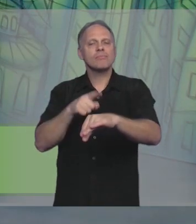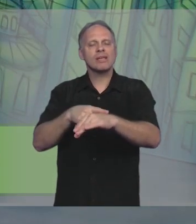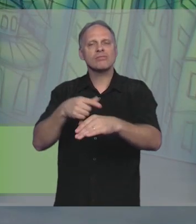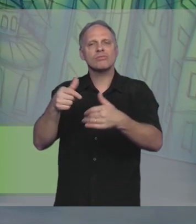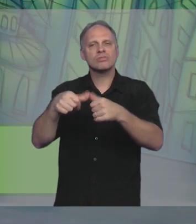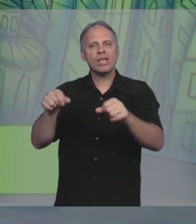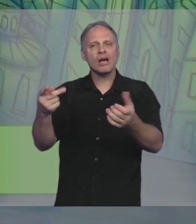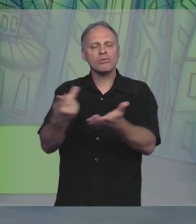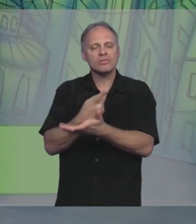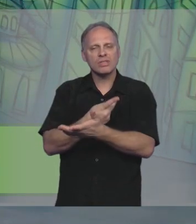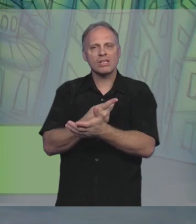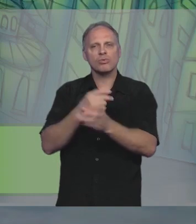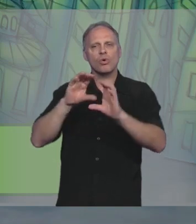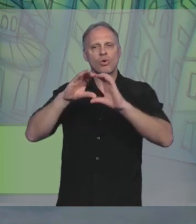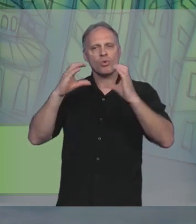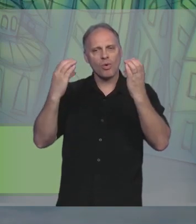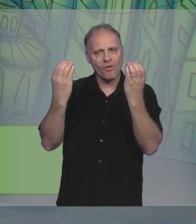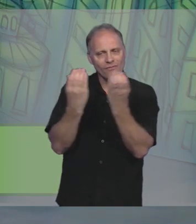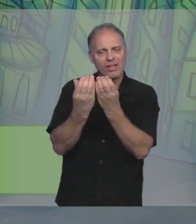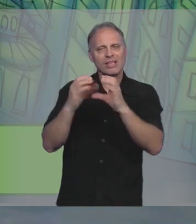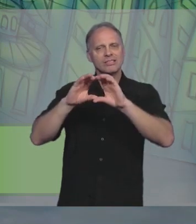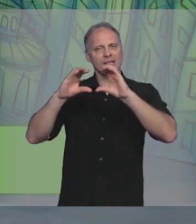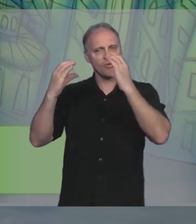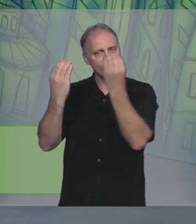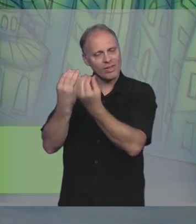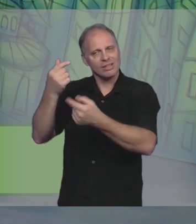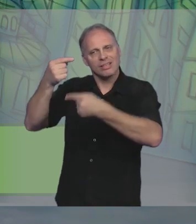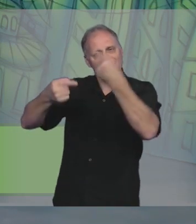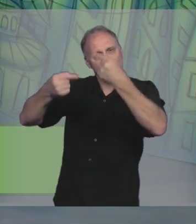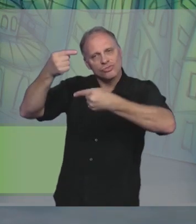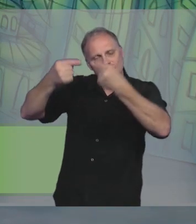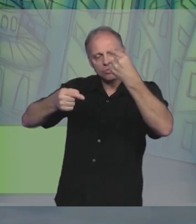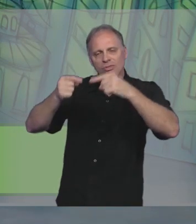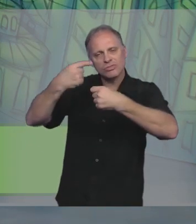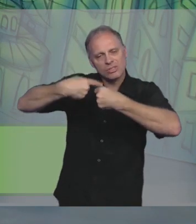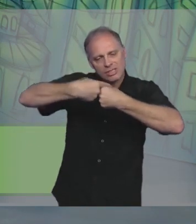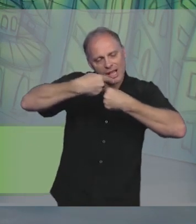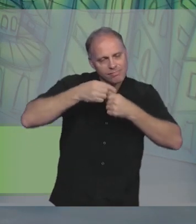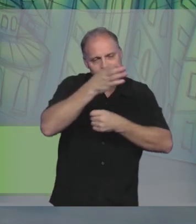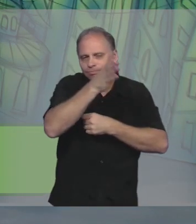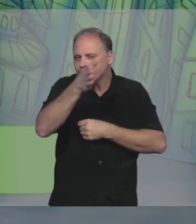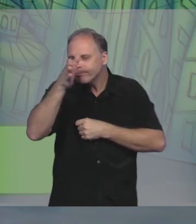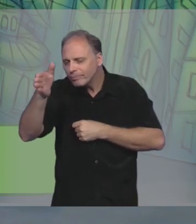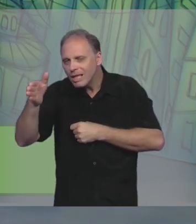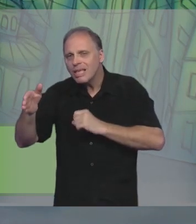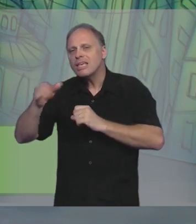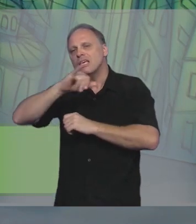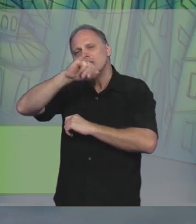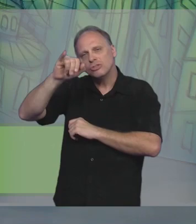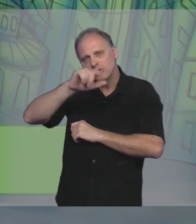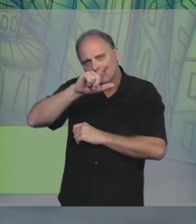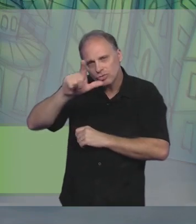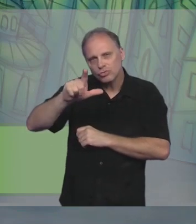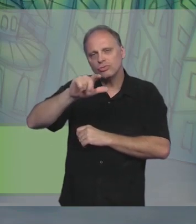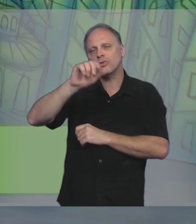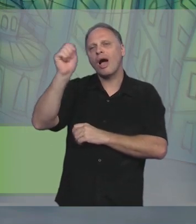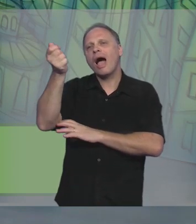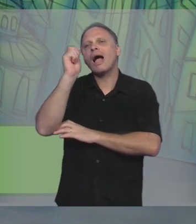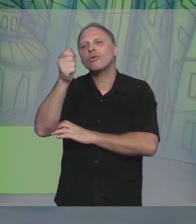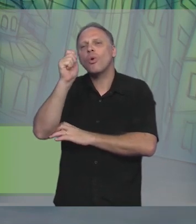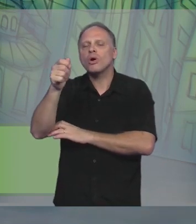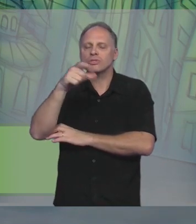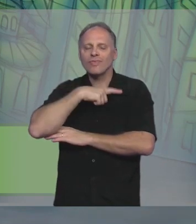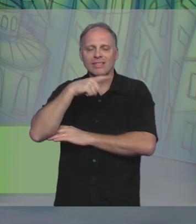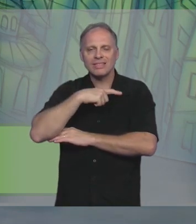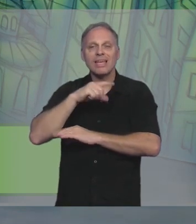ocorrendo conferências nos municípios, discussões nos municípios. A partir de julho e agosto teremos